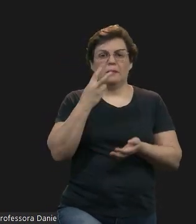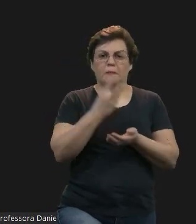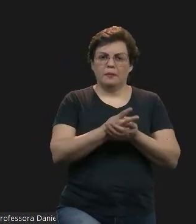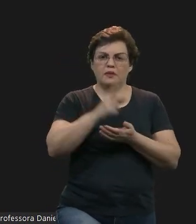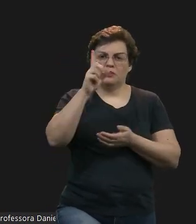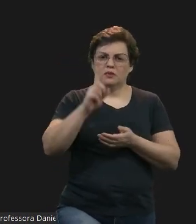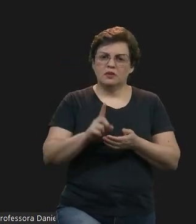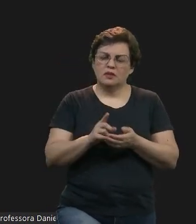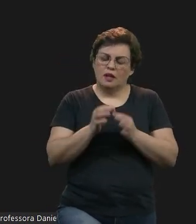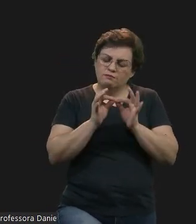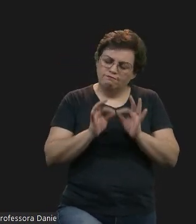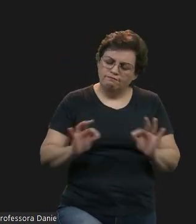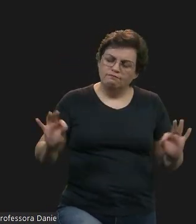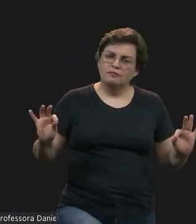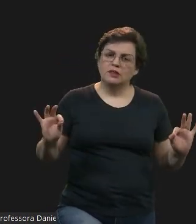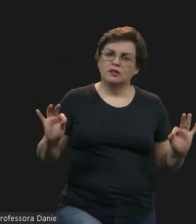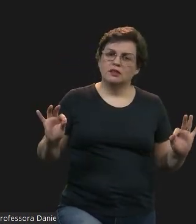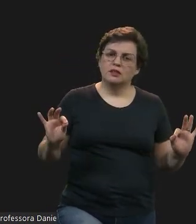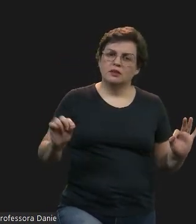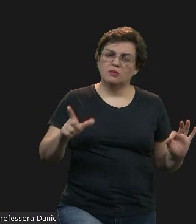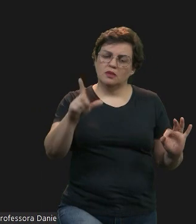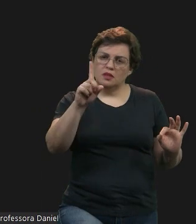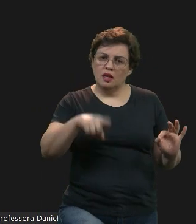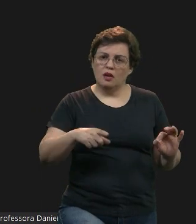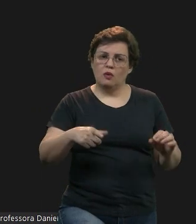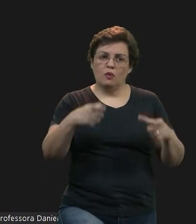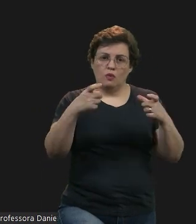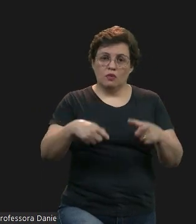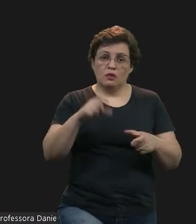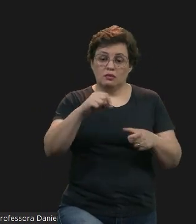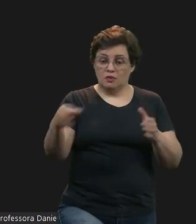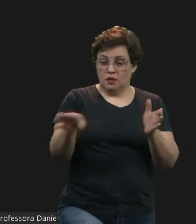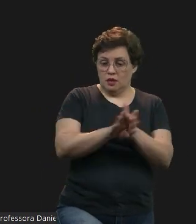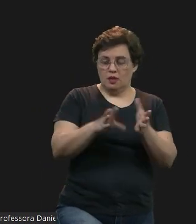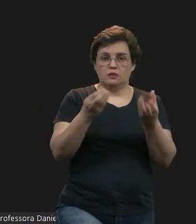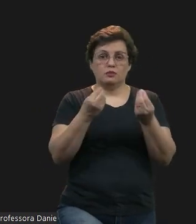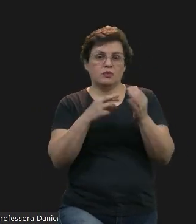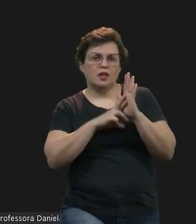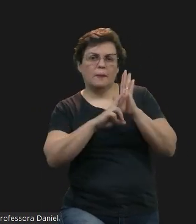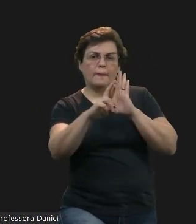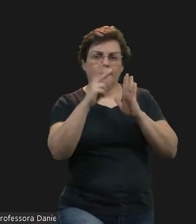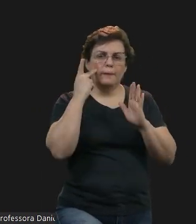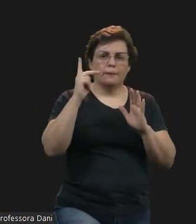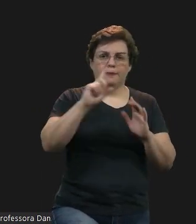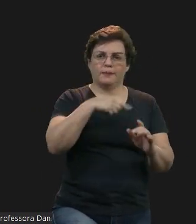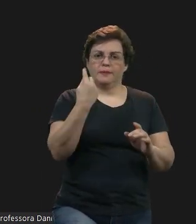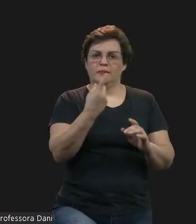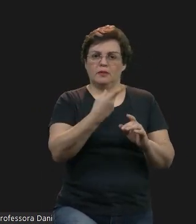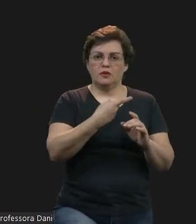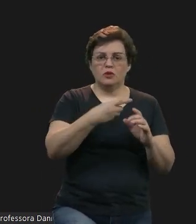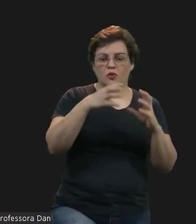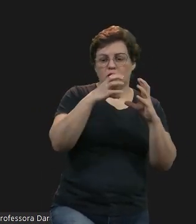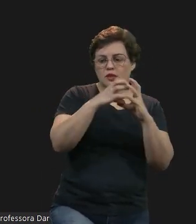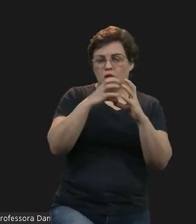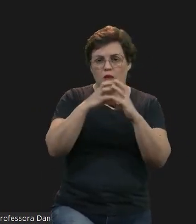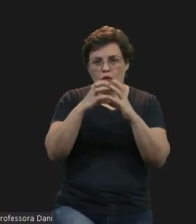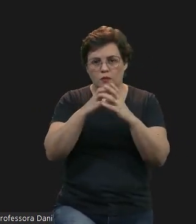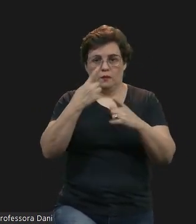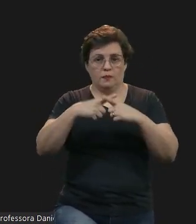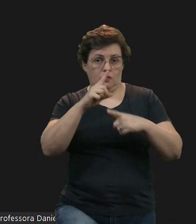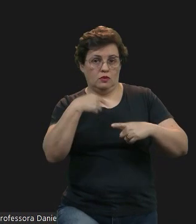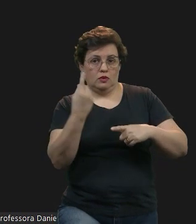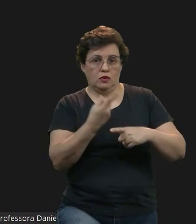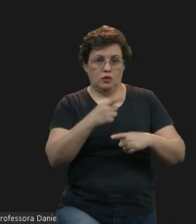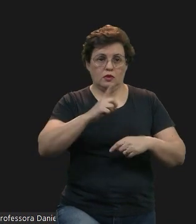humilde, mas é um lugar que traz muita representação para a nossa comunidade, porque nós temos ali escolas, nós